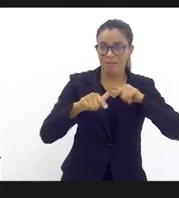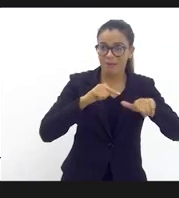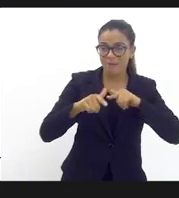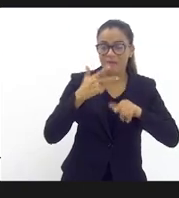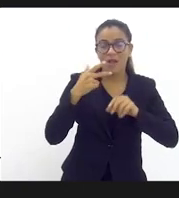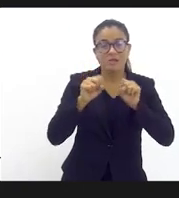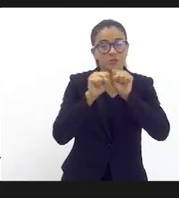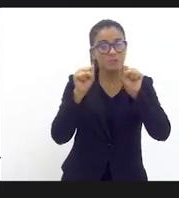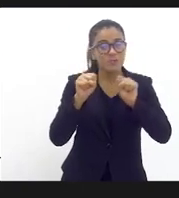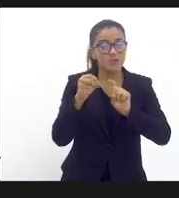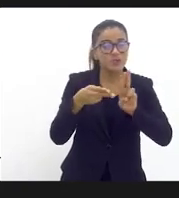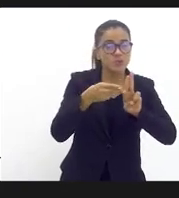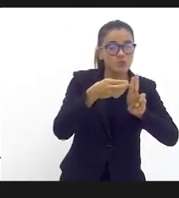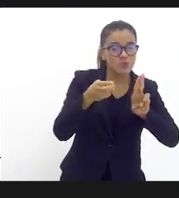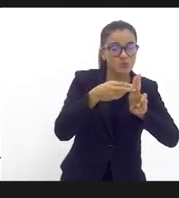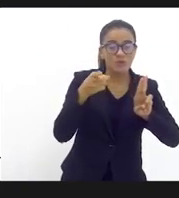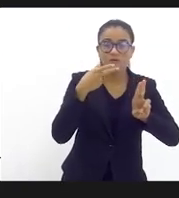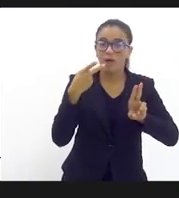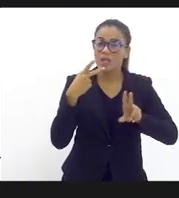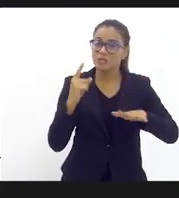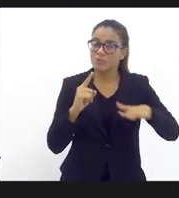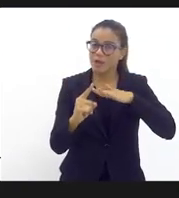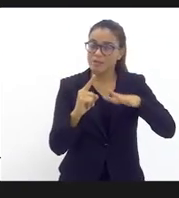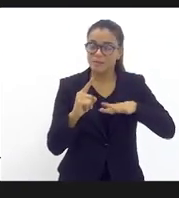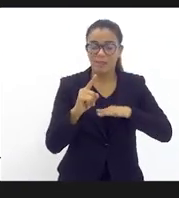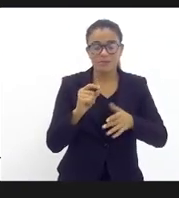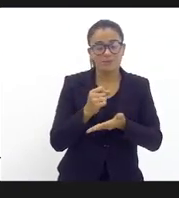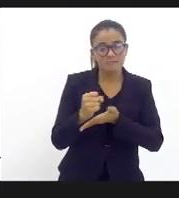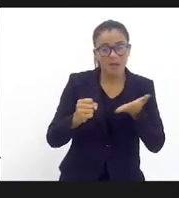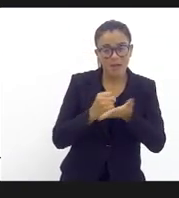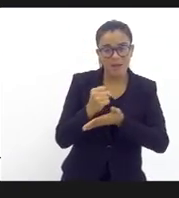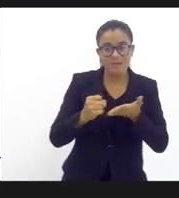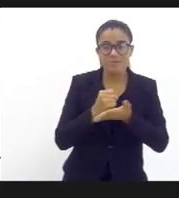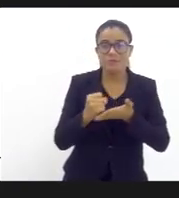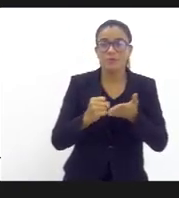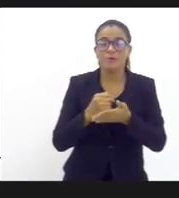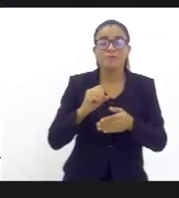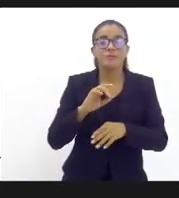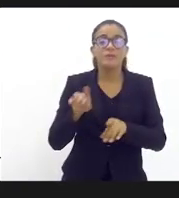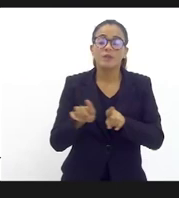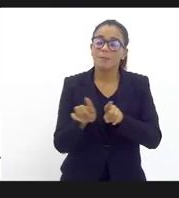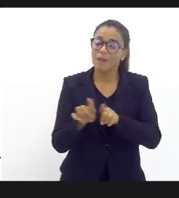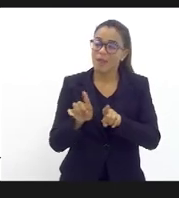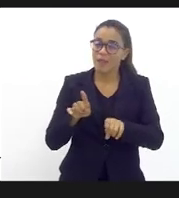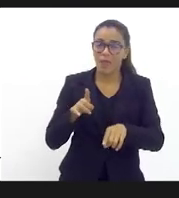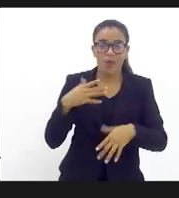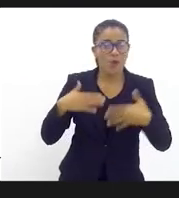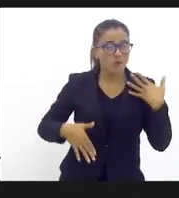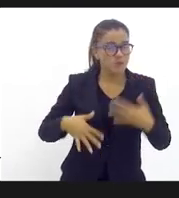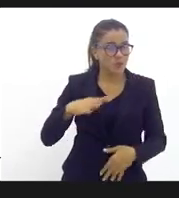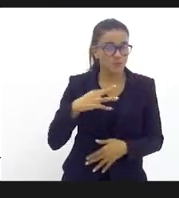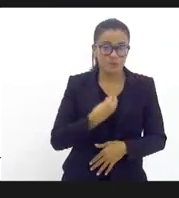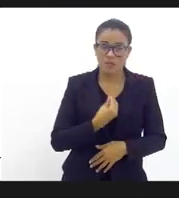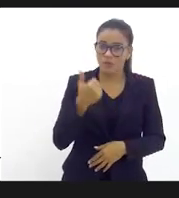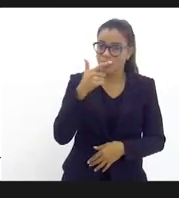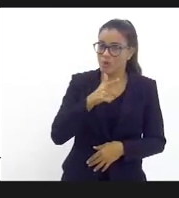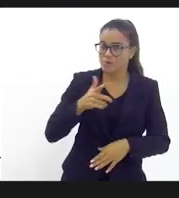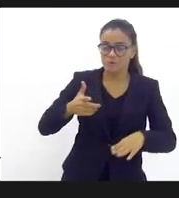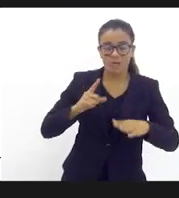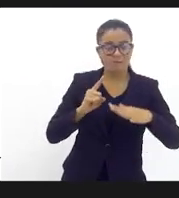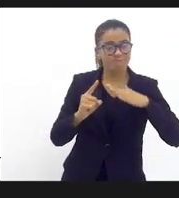sistema de saúde, a gente fala sobre acessos básicos que a sociedade, que a comunidade trans não está conseguindo acessar de